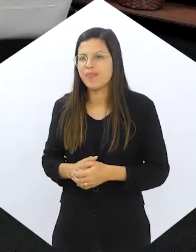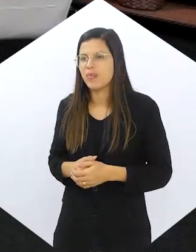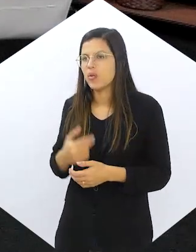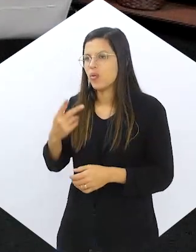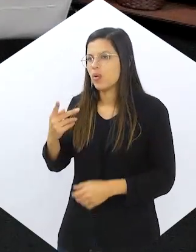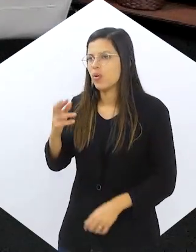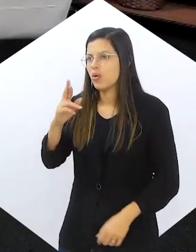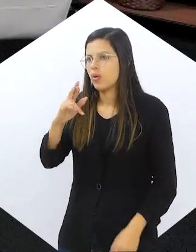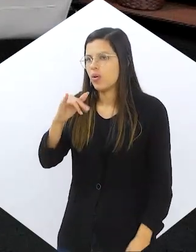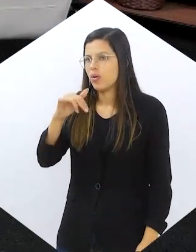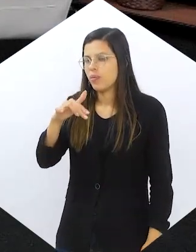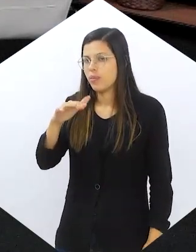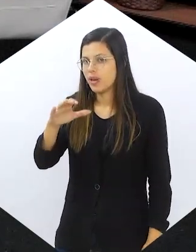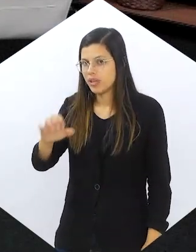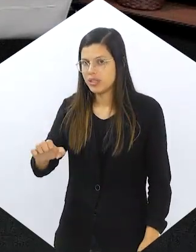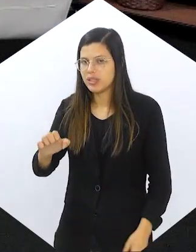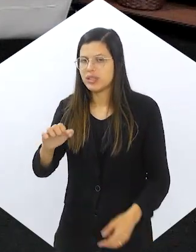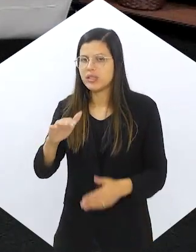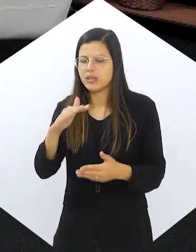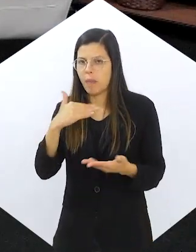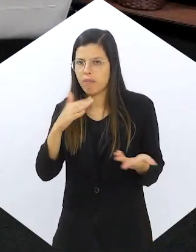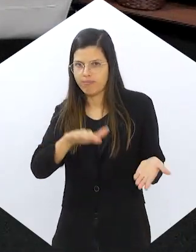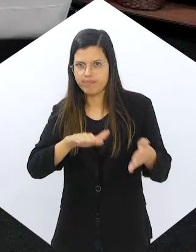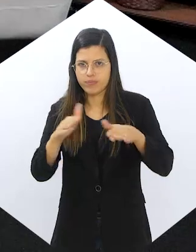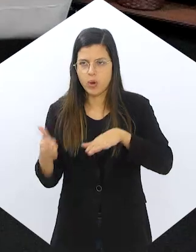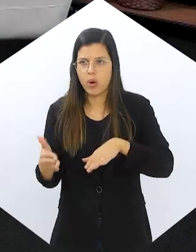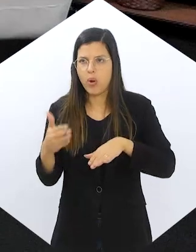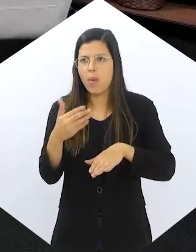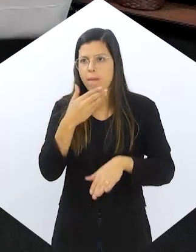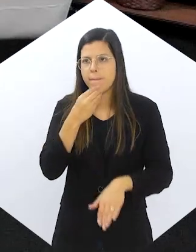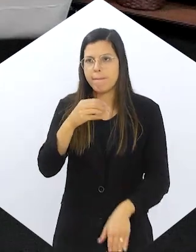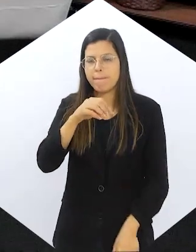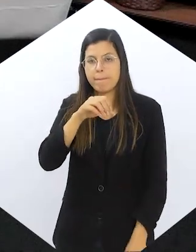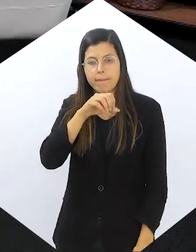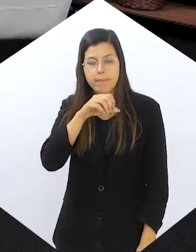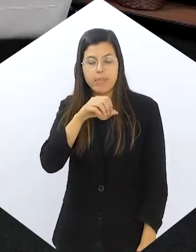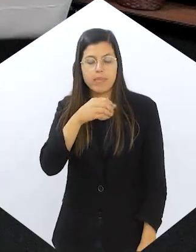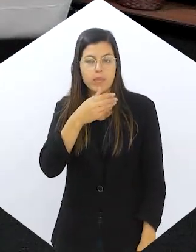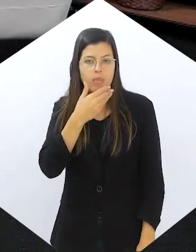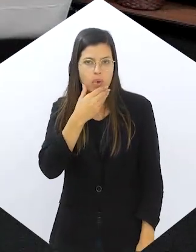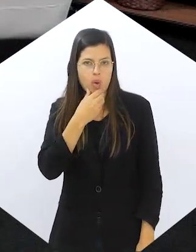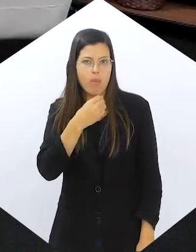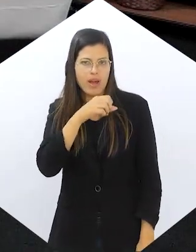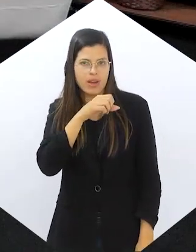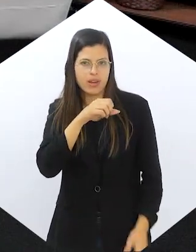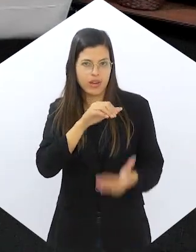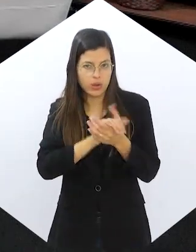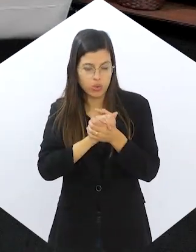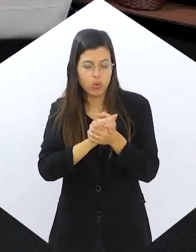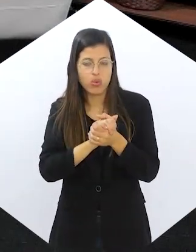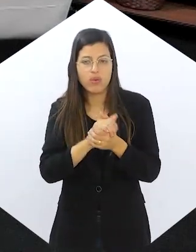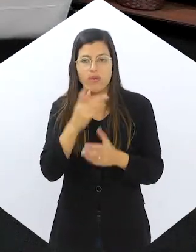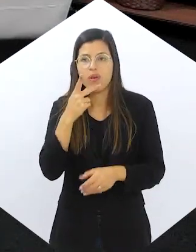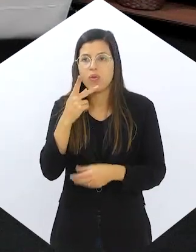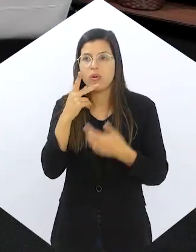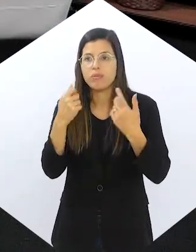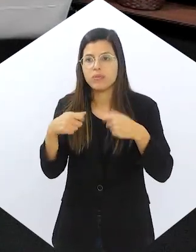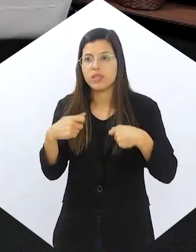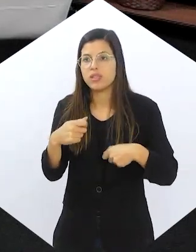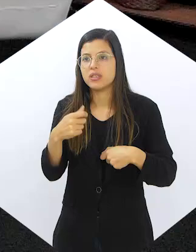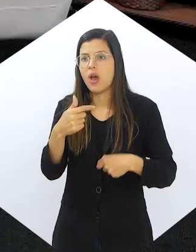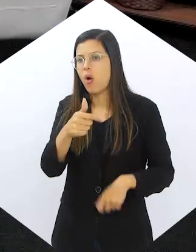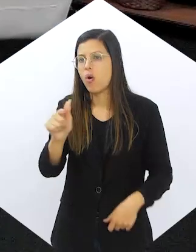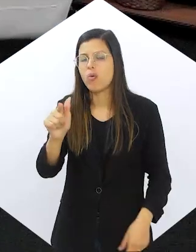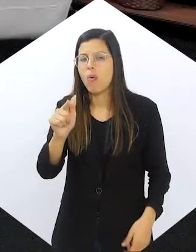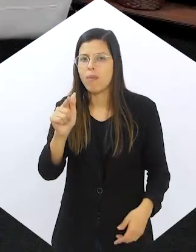faleceu, de pronto o meu marido já falou que era pra gente ter um outro Golden. E eu, na